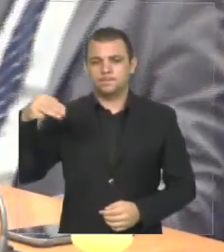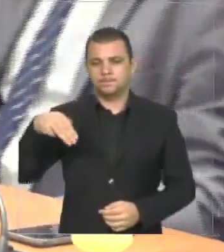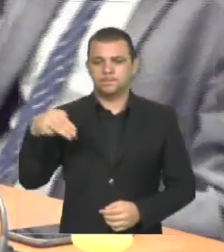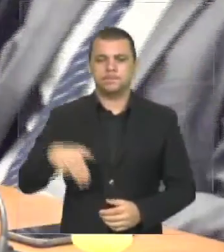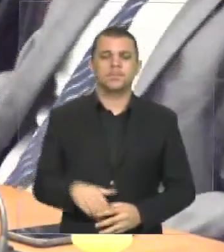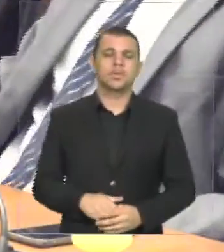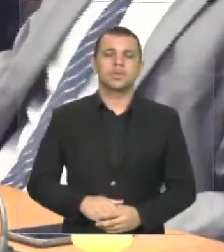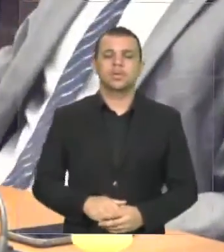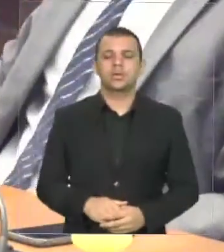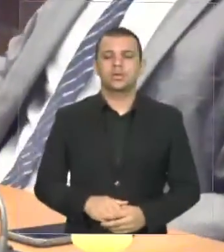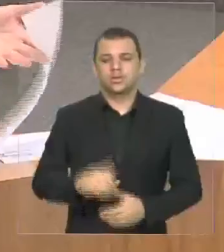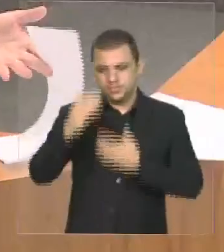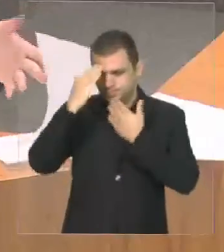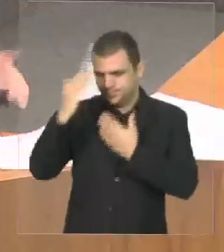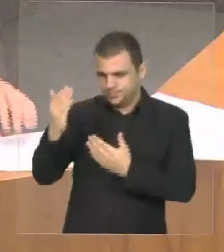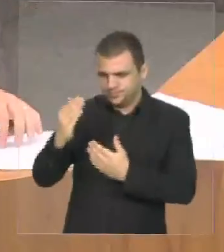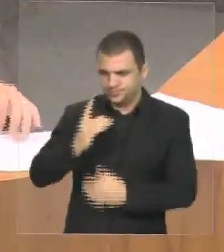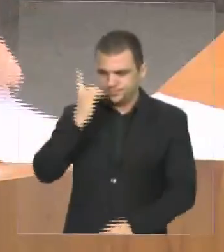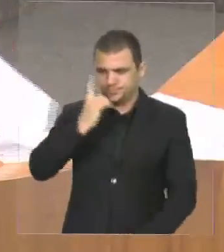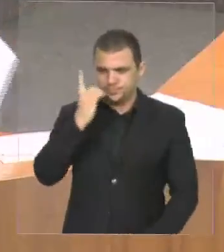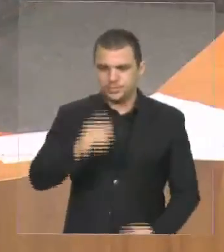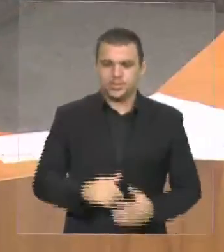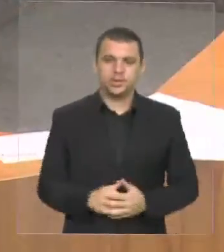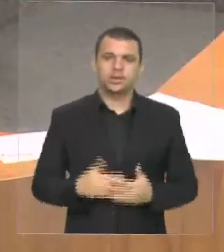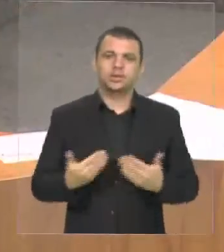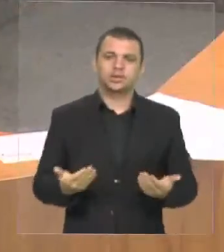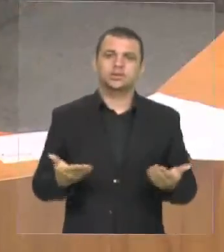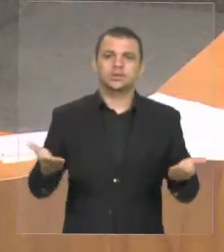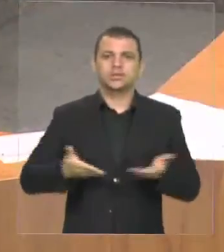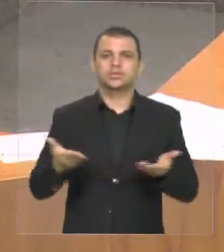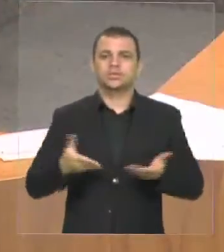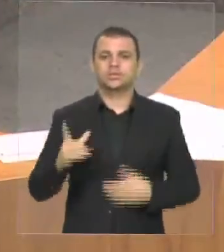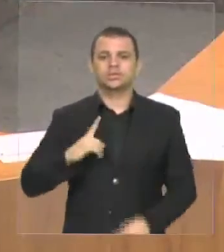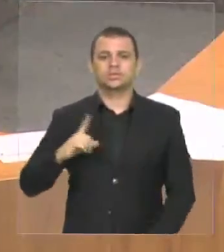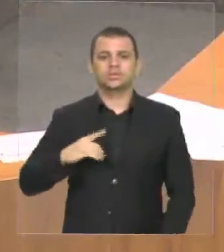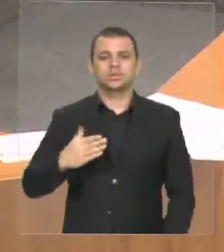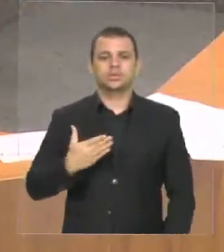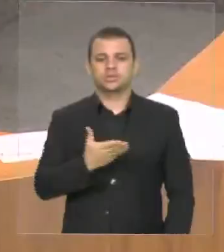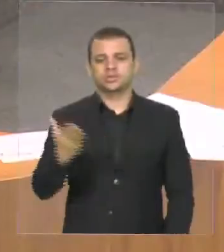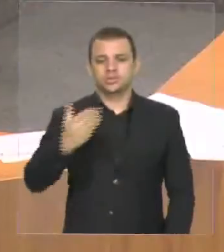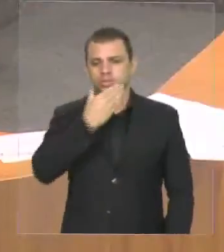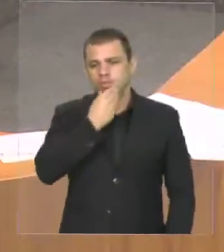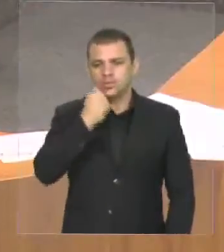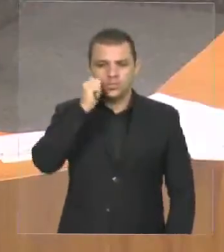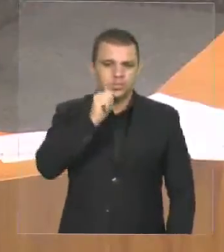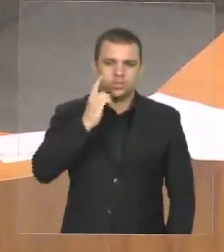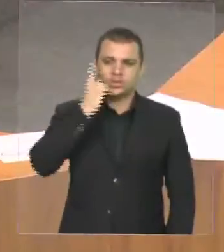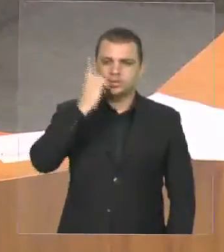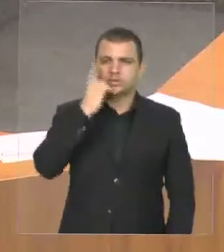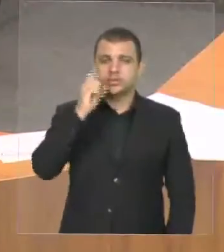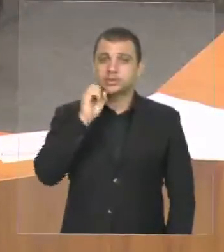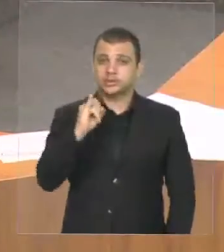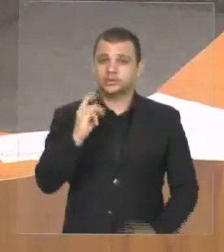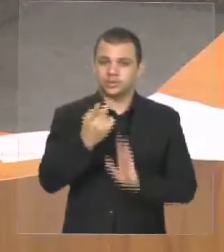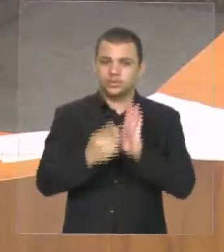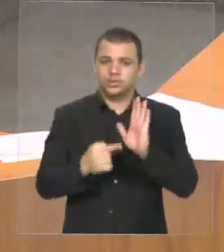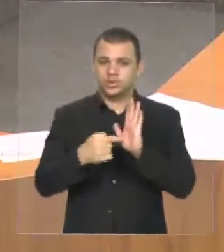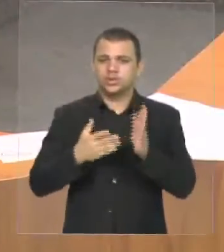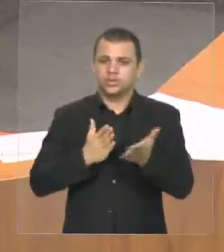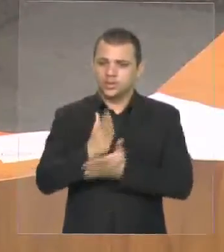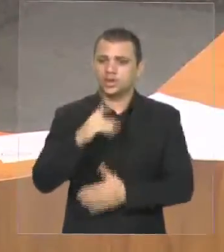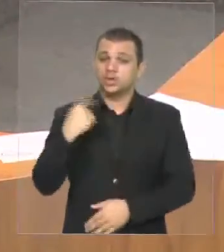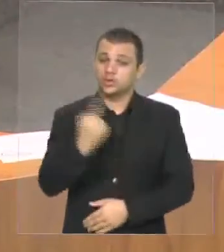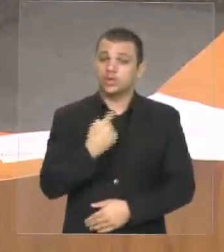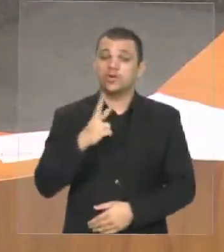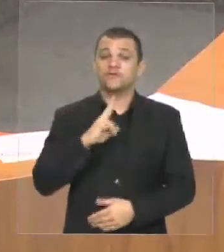deputado Atelino. Portanto, fica aqui, senhores deputados e senhoras deputadas, que se esse projeto for aprovado, nós iremos